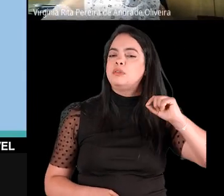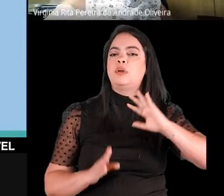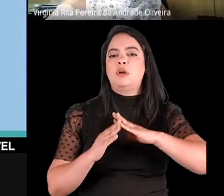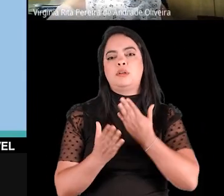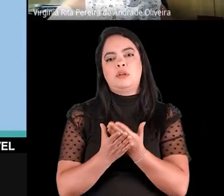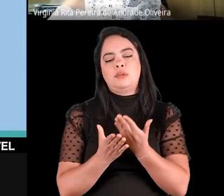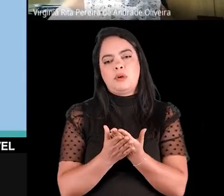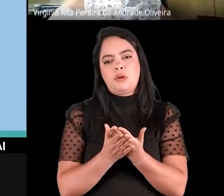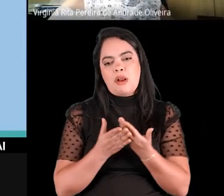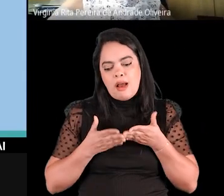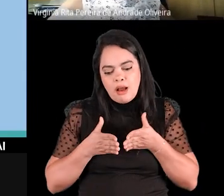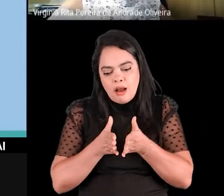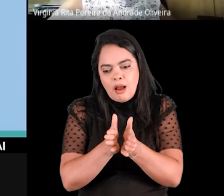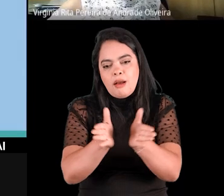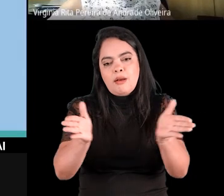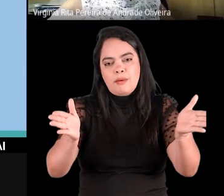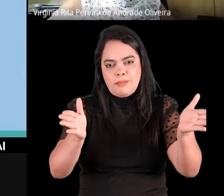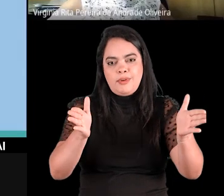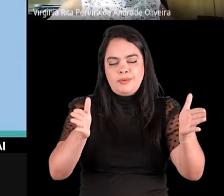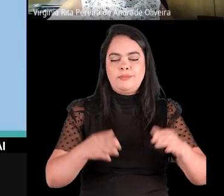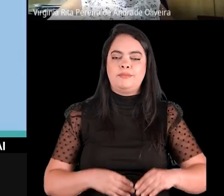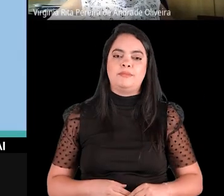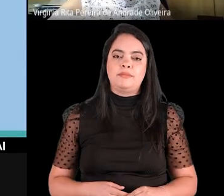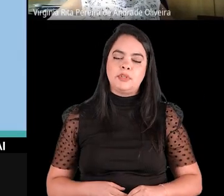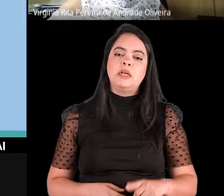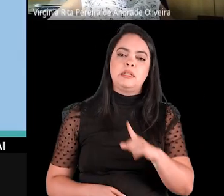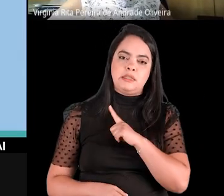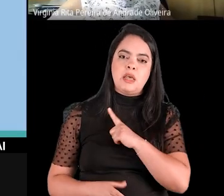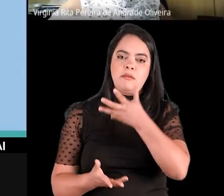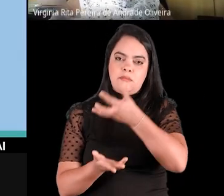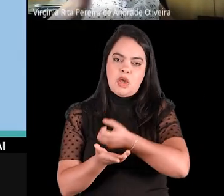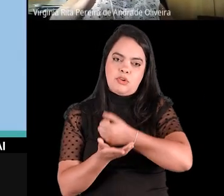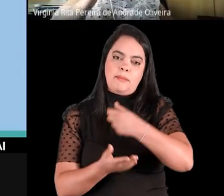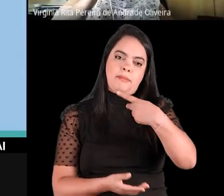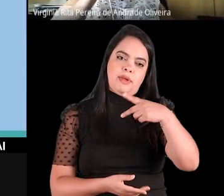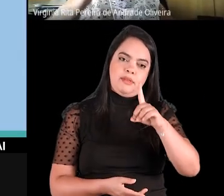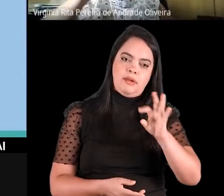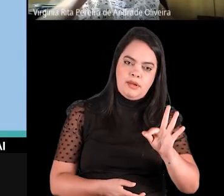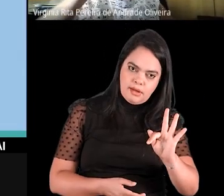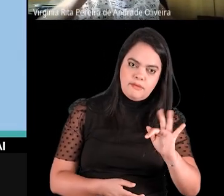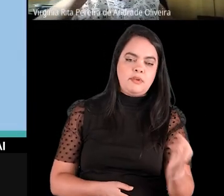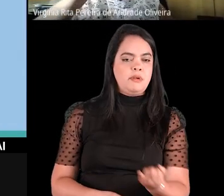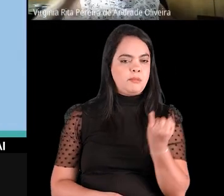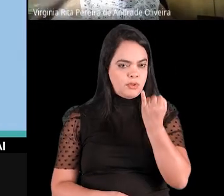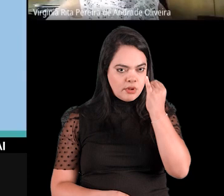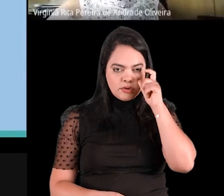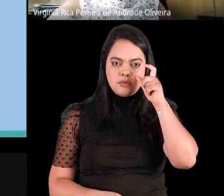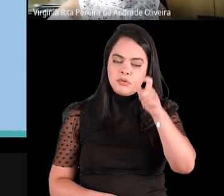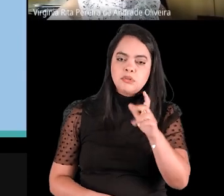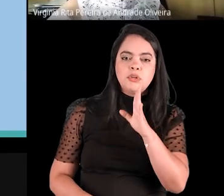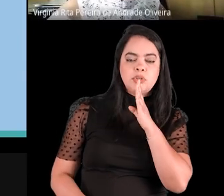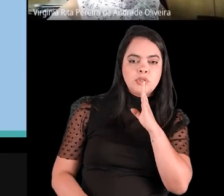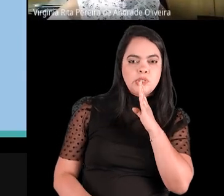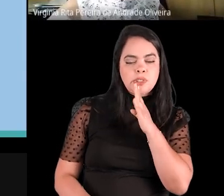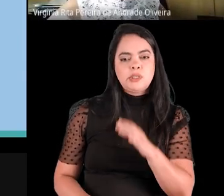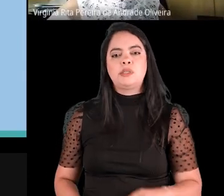Mundo. Ele está disponível em PDF também, então ele é um material bem interessante para a gente conhecer, né? Ela vai dando